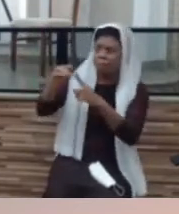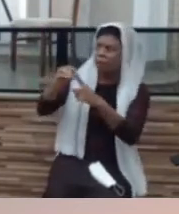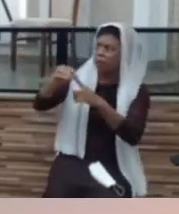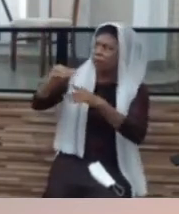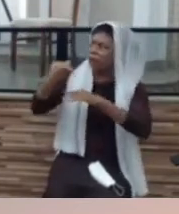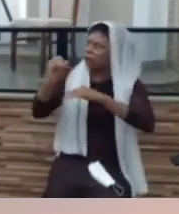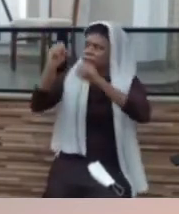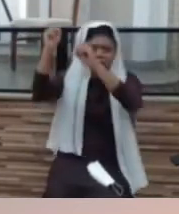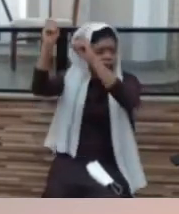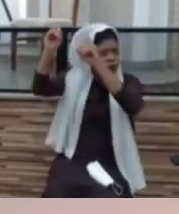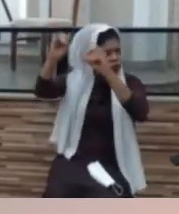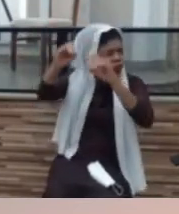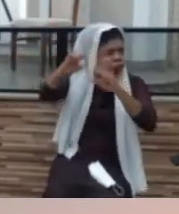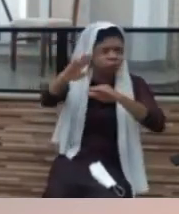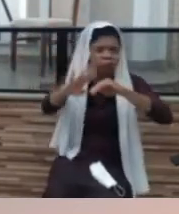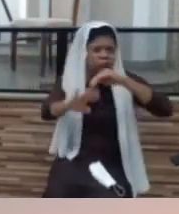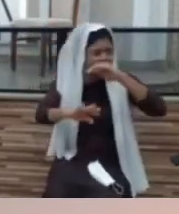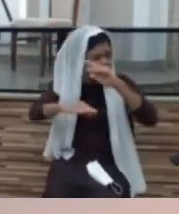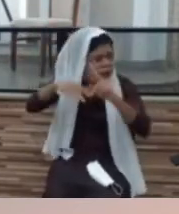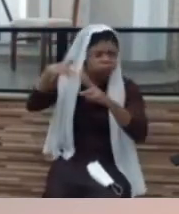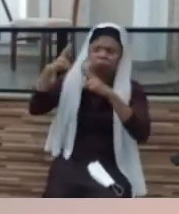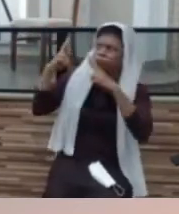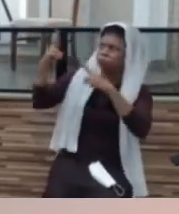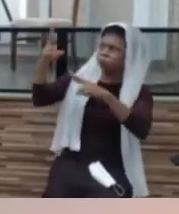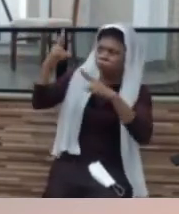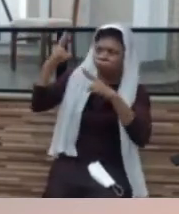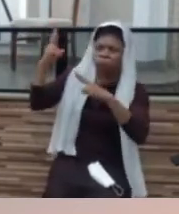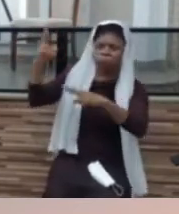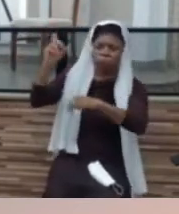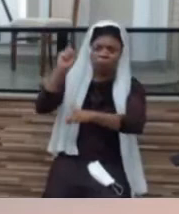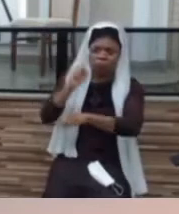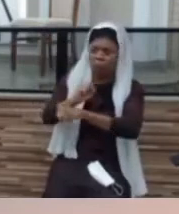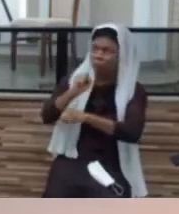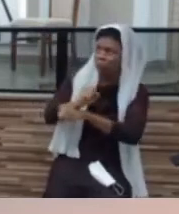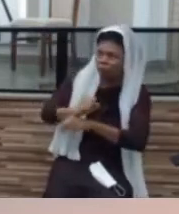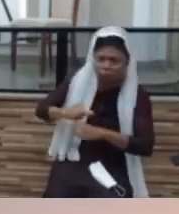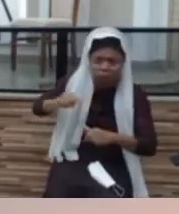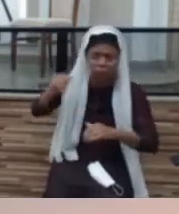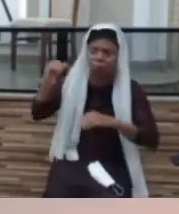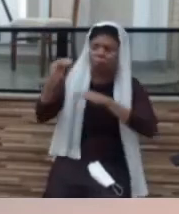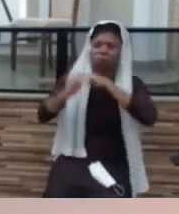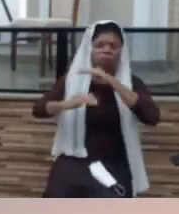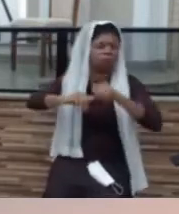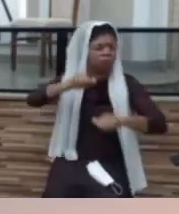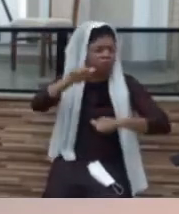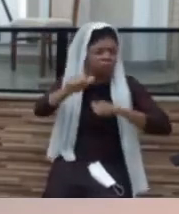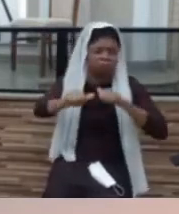do Senhor. Irmãos, esse livro de Neemias fala de